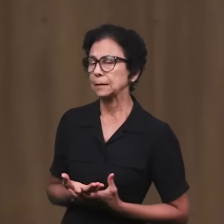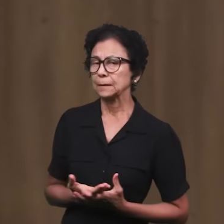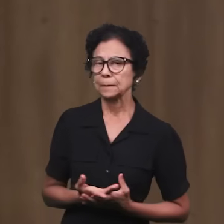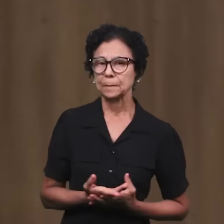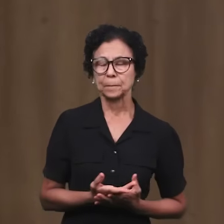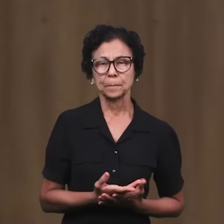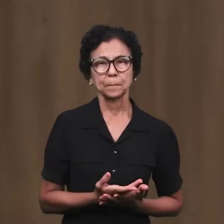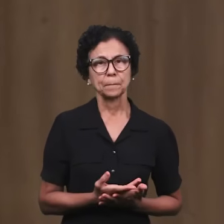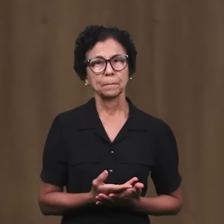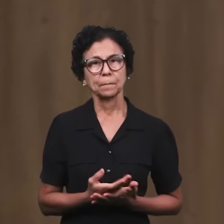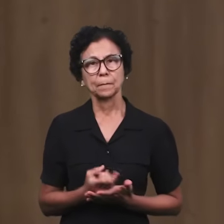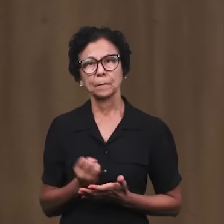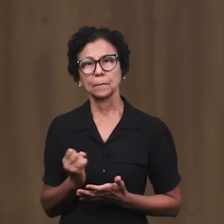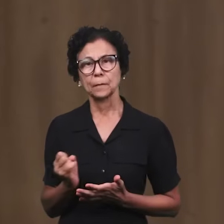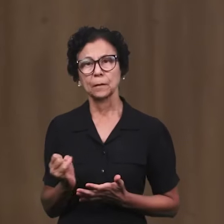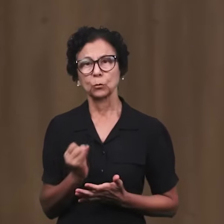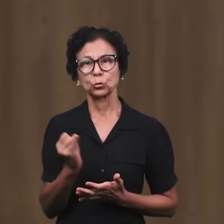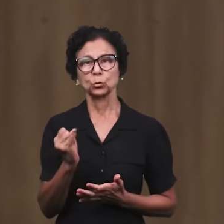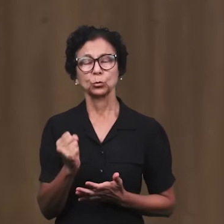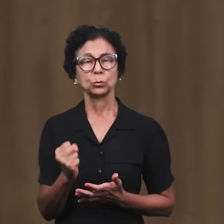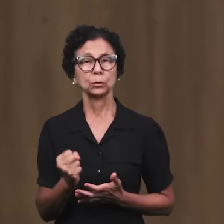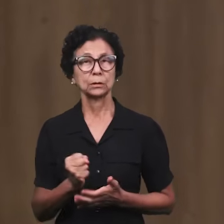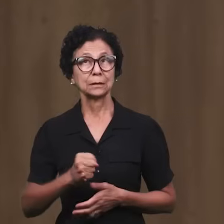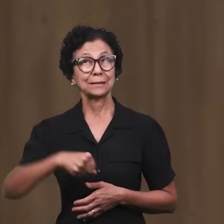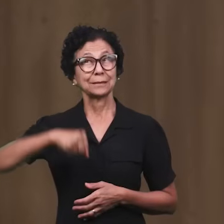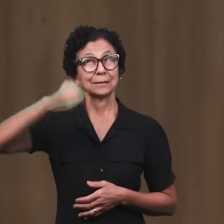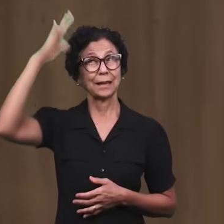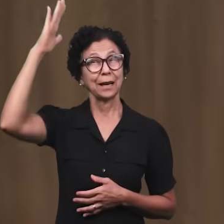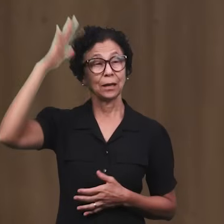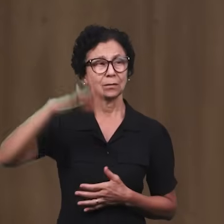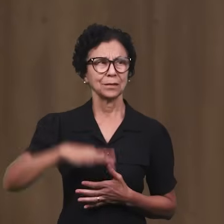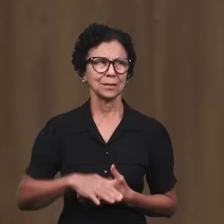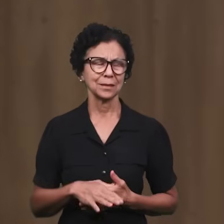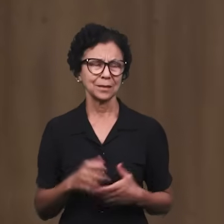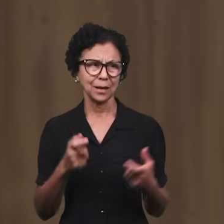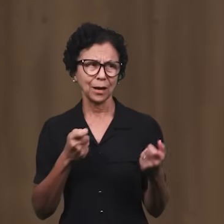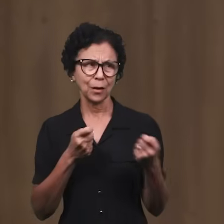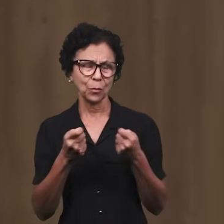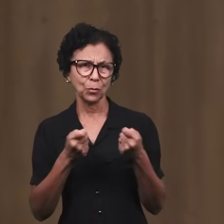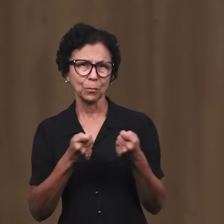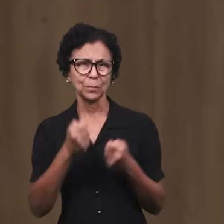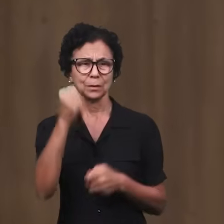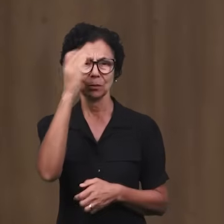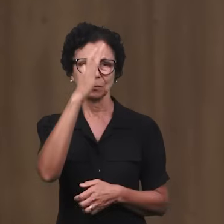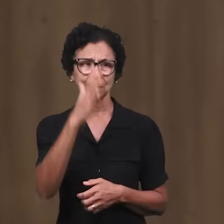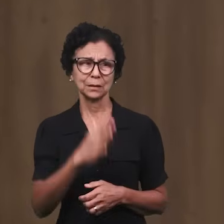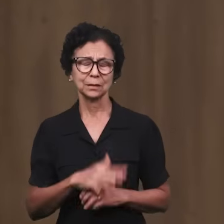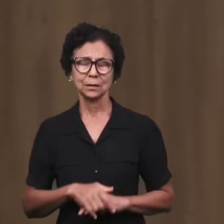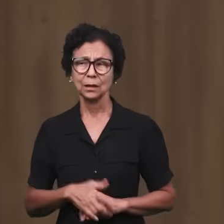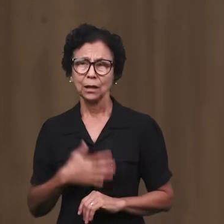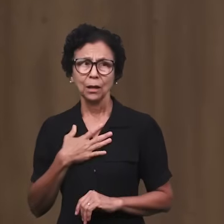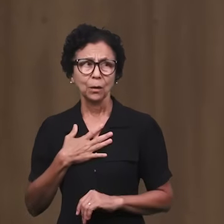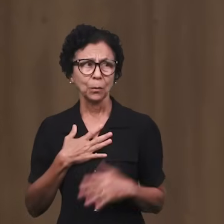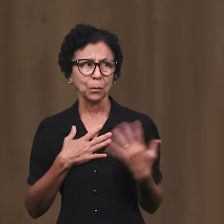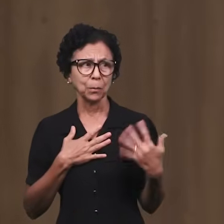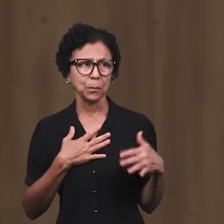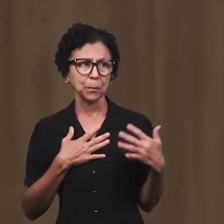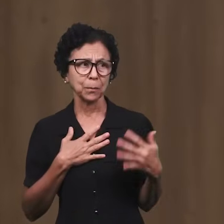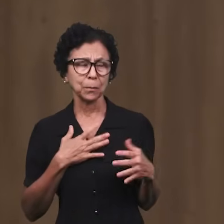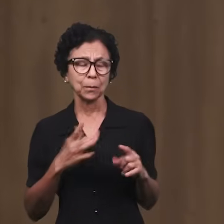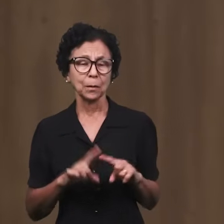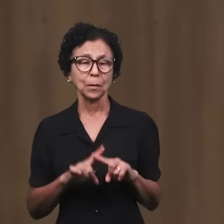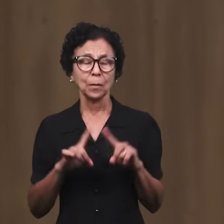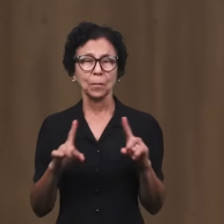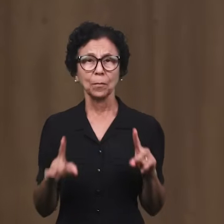altos. A questão da economia, às vezes, te assusta, né? Mas existem muitos mecanismos que